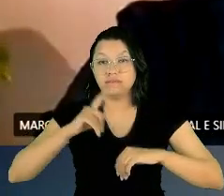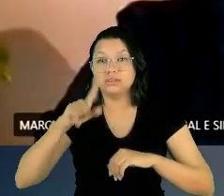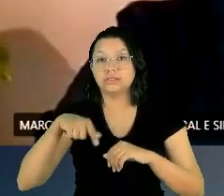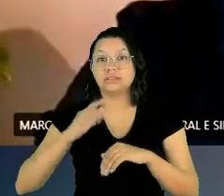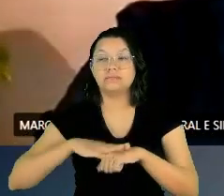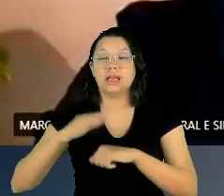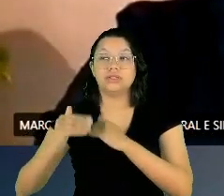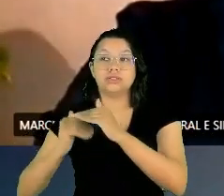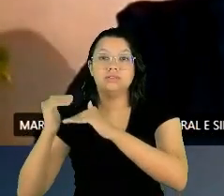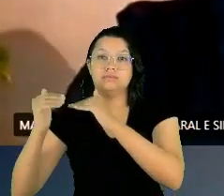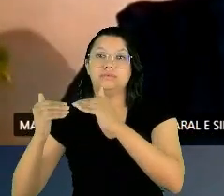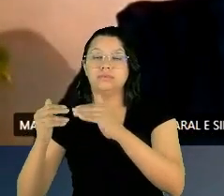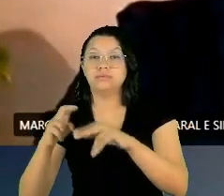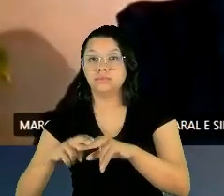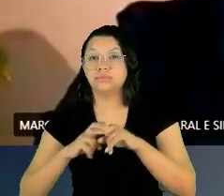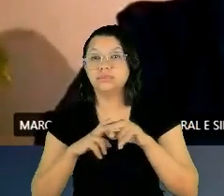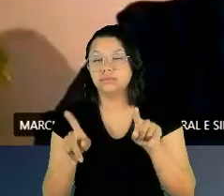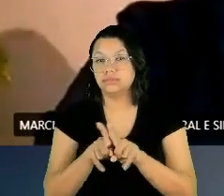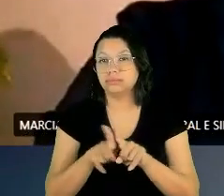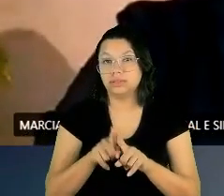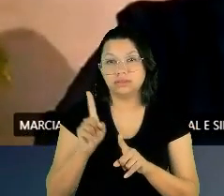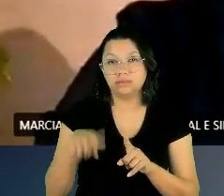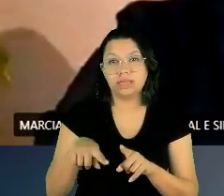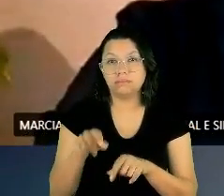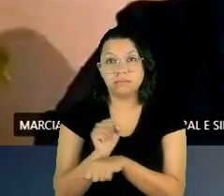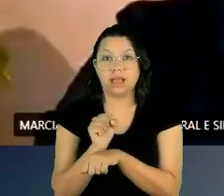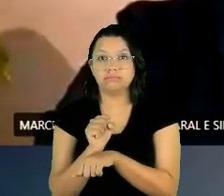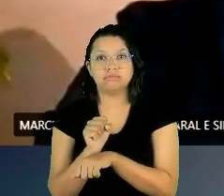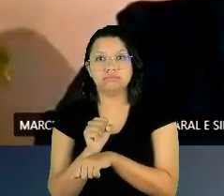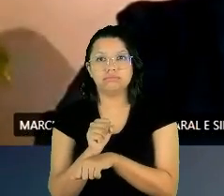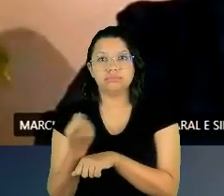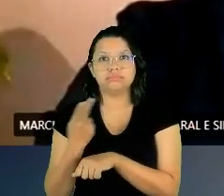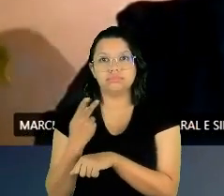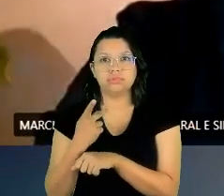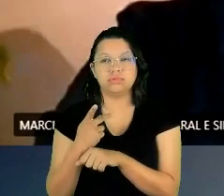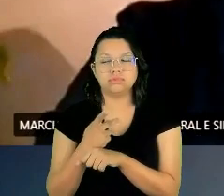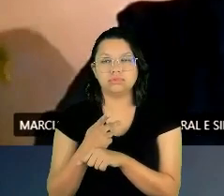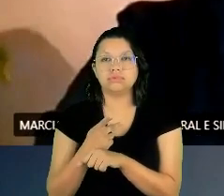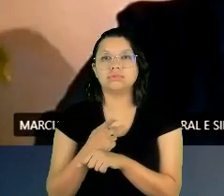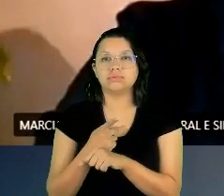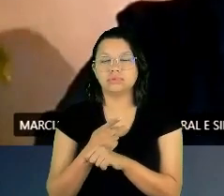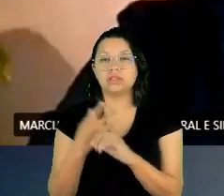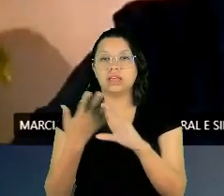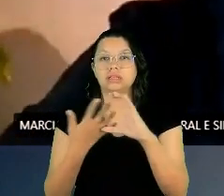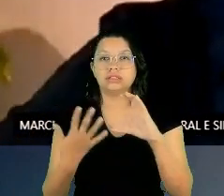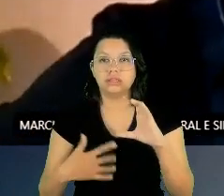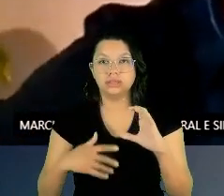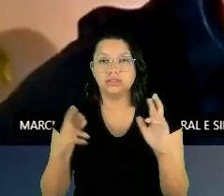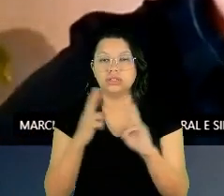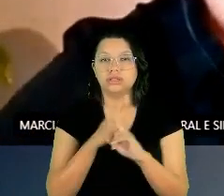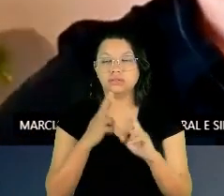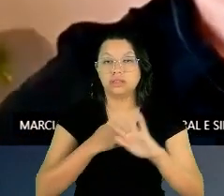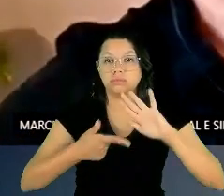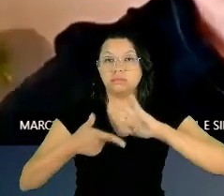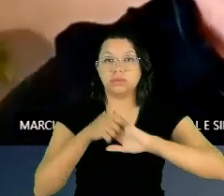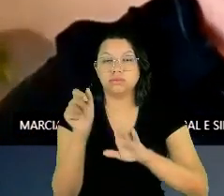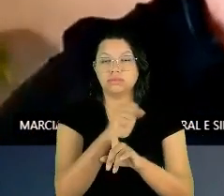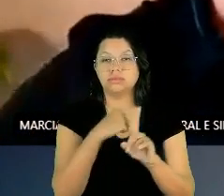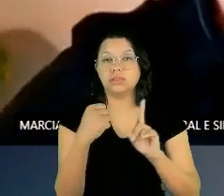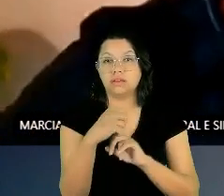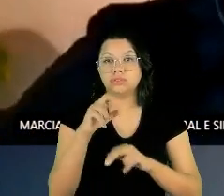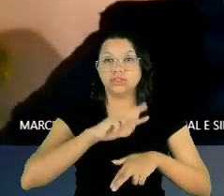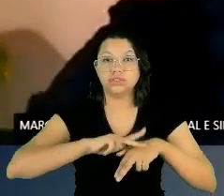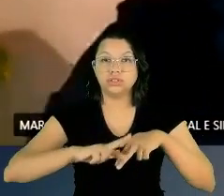essas habilidades fossem mais desenvolvidas. Por isso que também não é uma coisa estática. A nossa configuração de papéis sociais de gênero